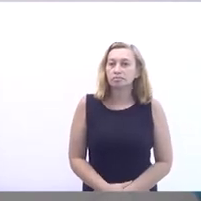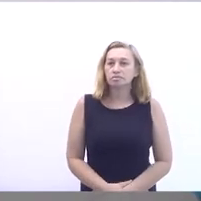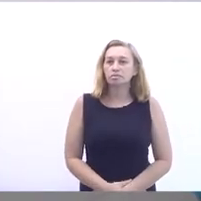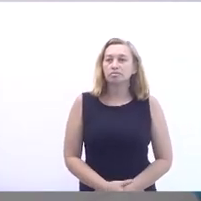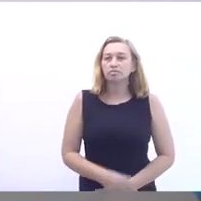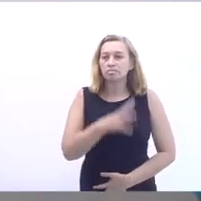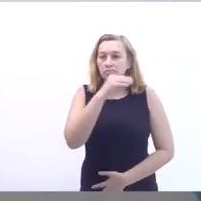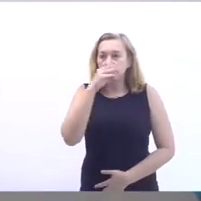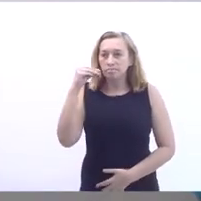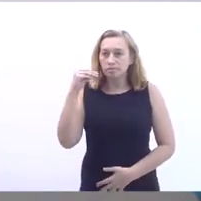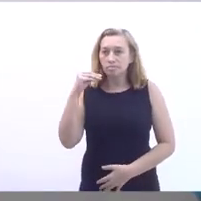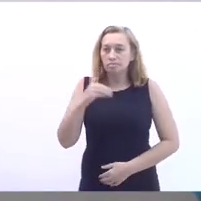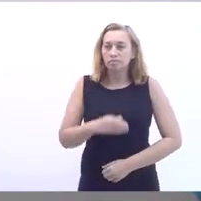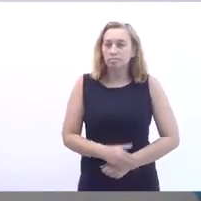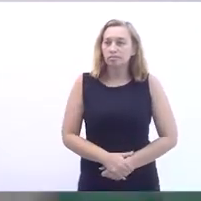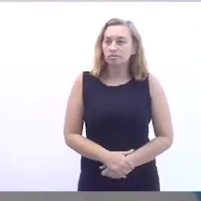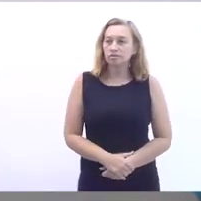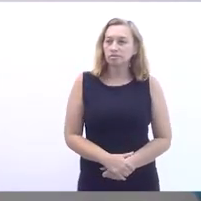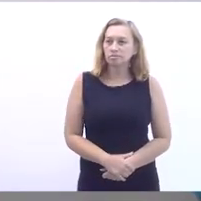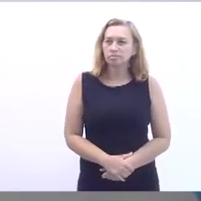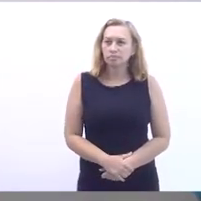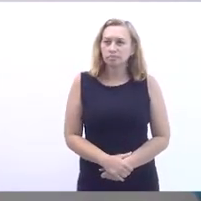adolescente que